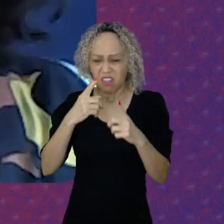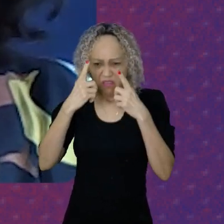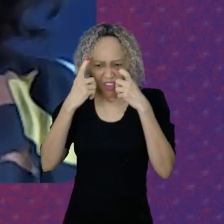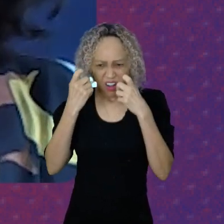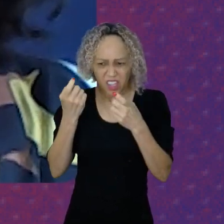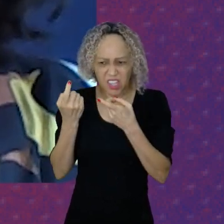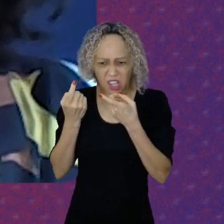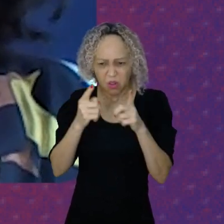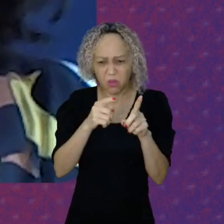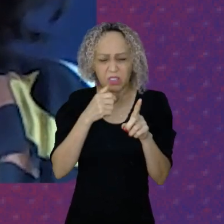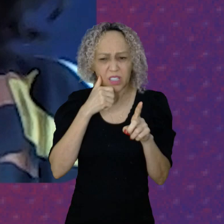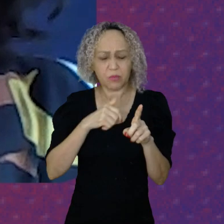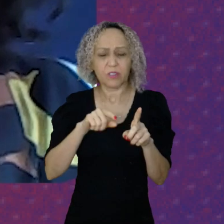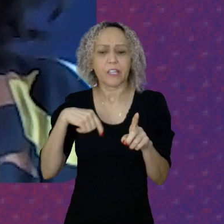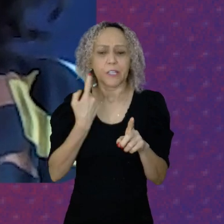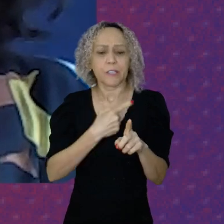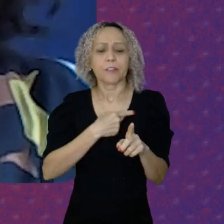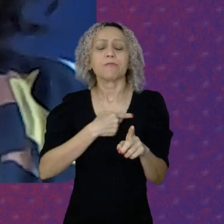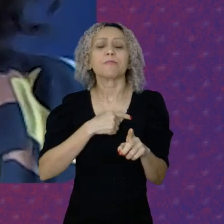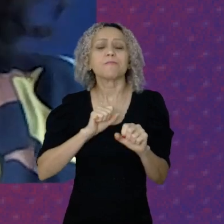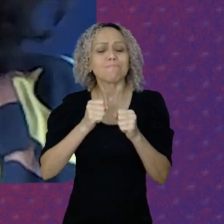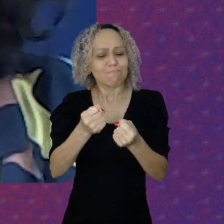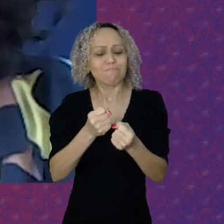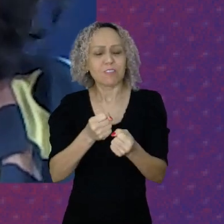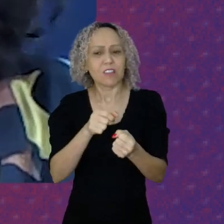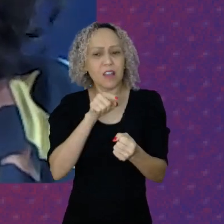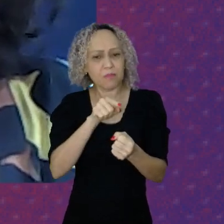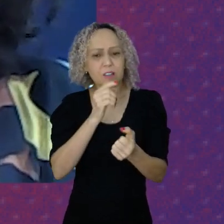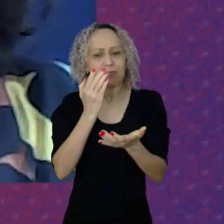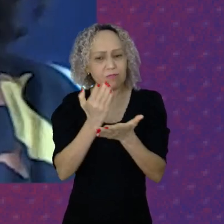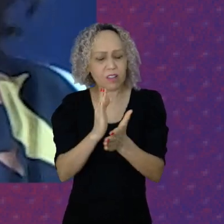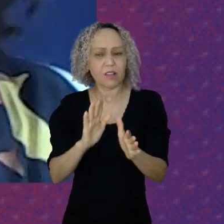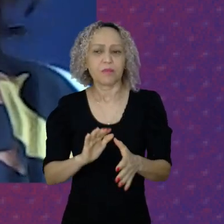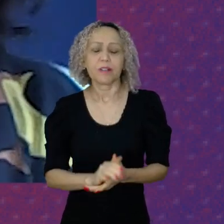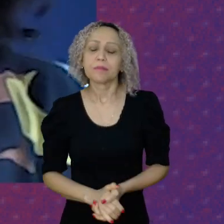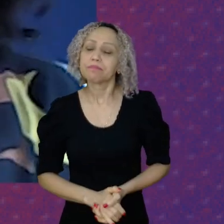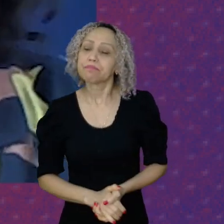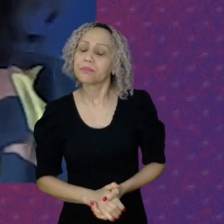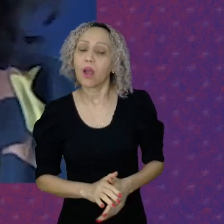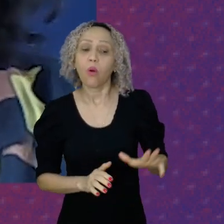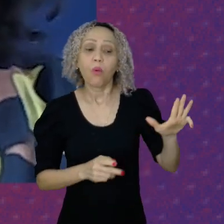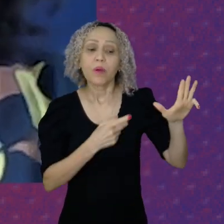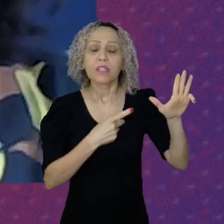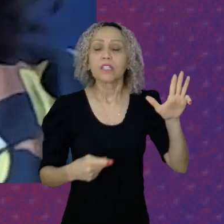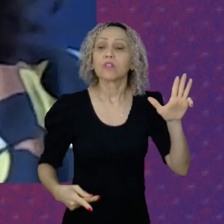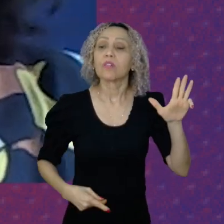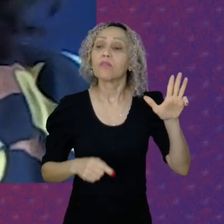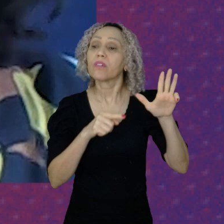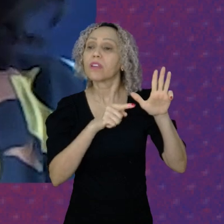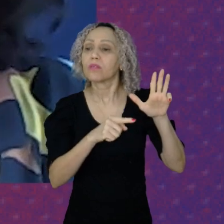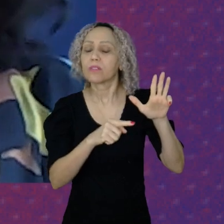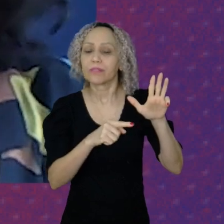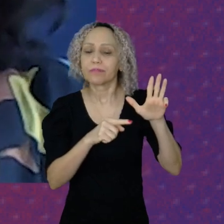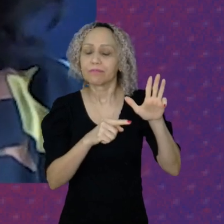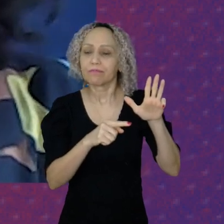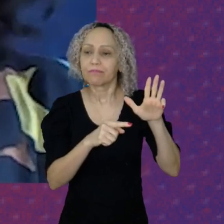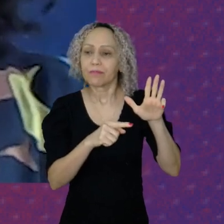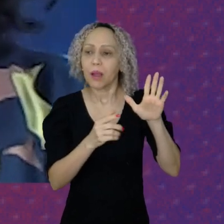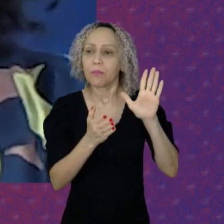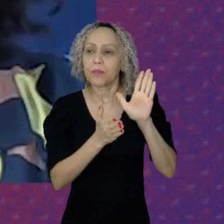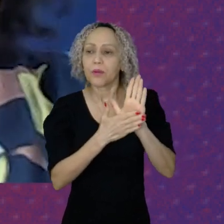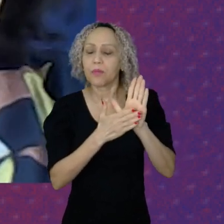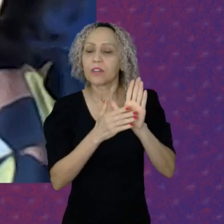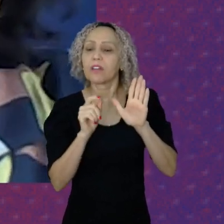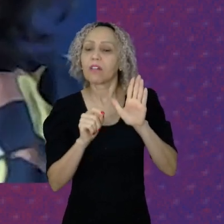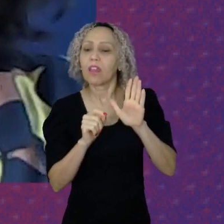a medida colocada pelo presidente Lula é que nós